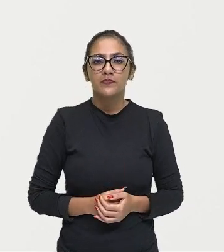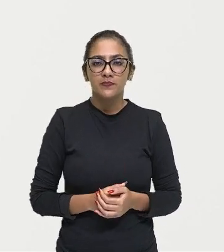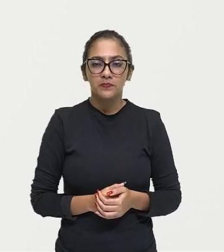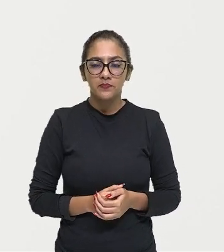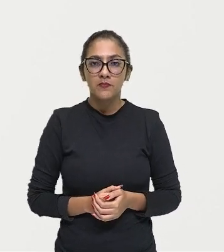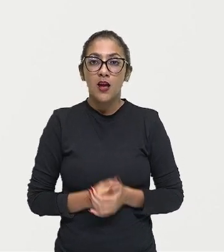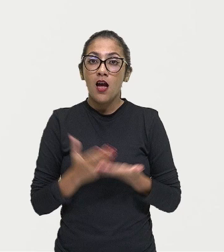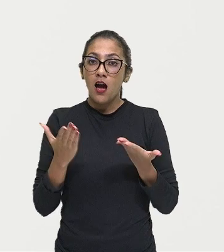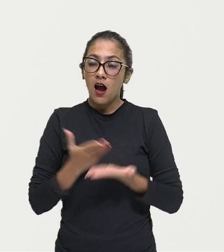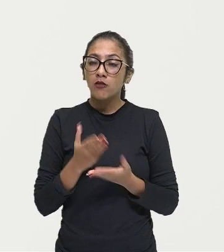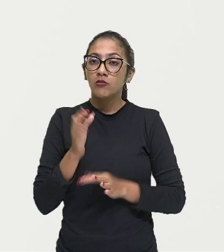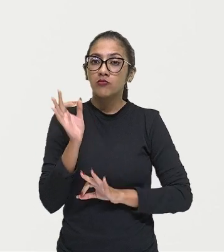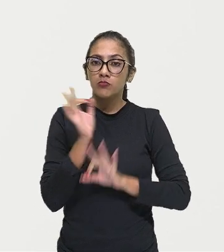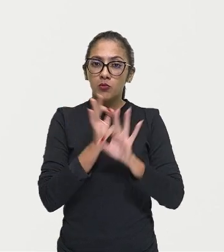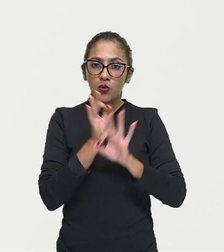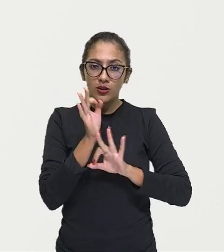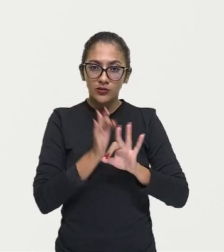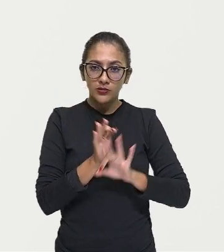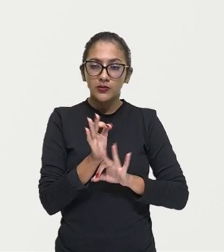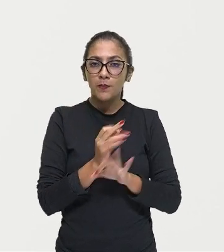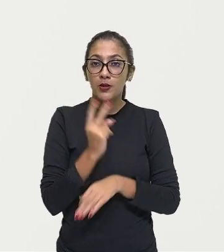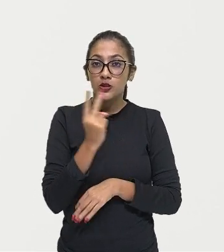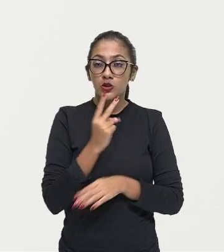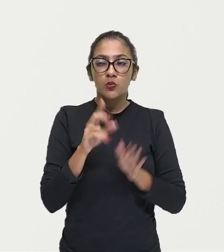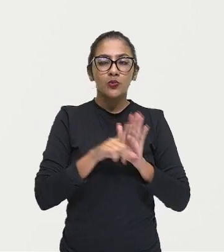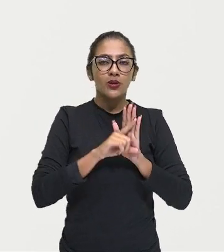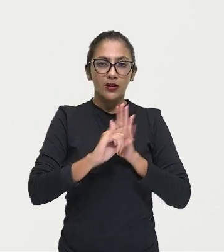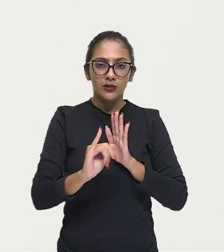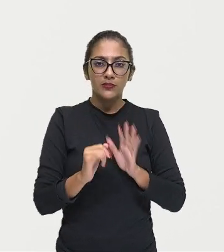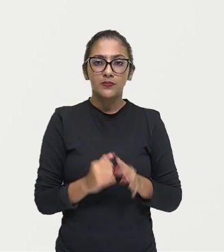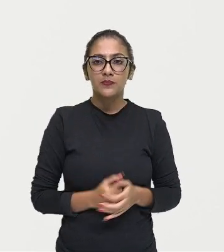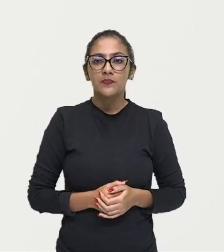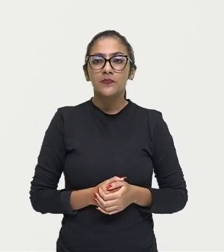Aplicando a segunda lei de Newton, nós temos